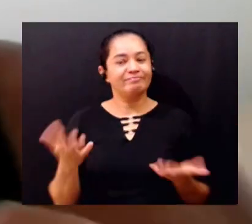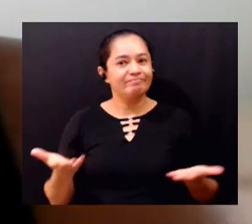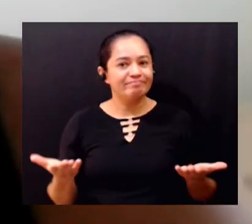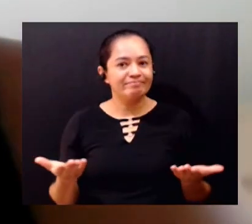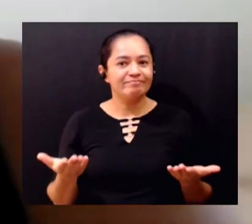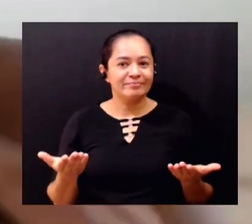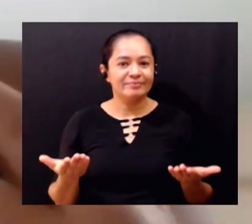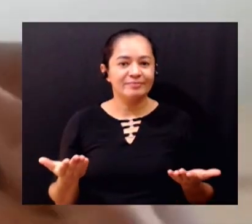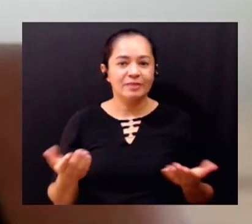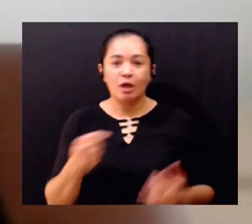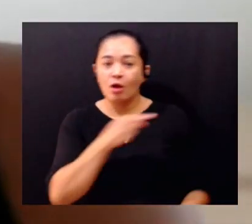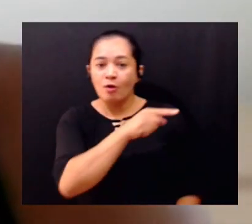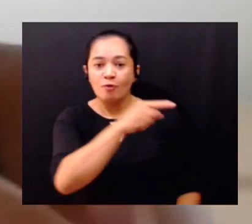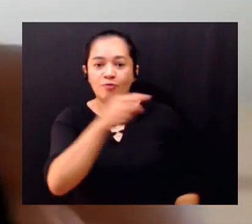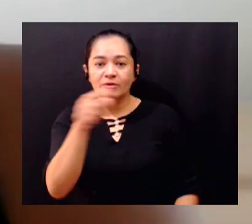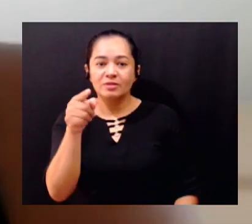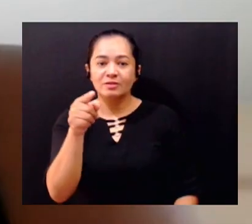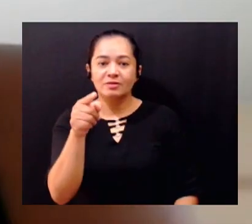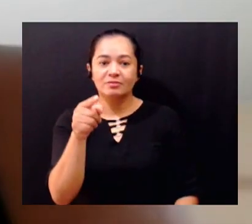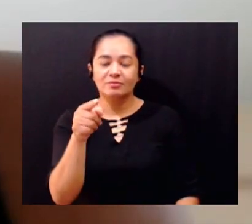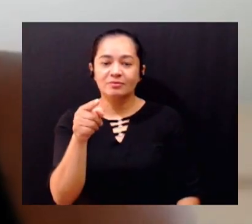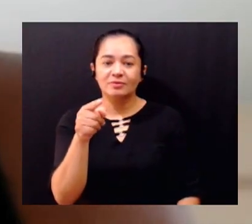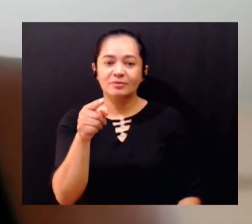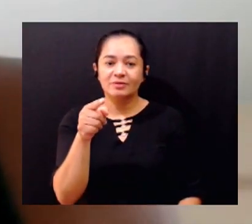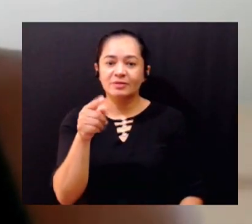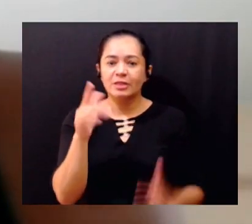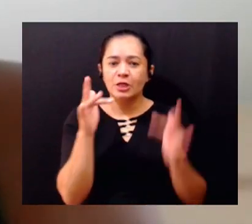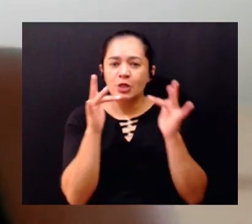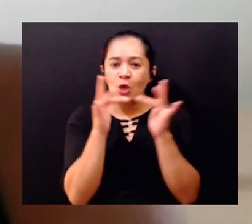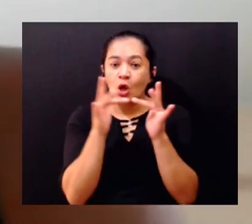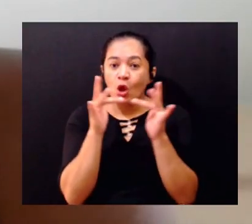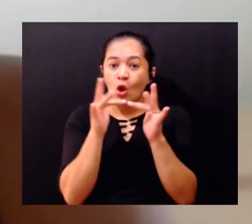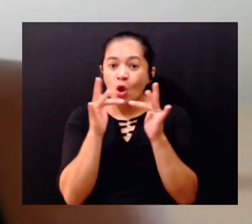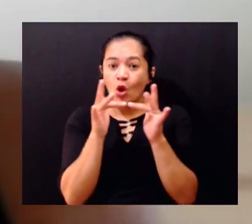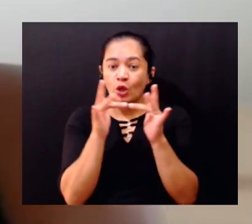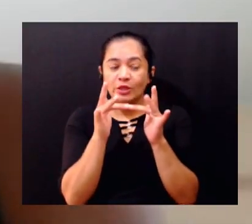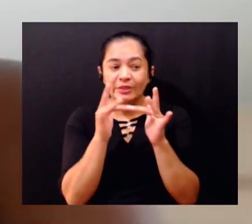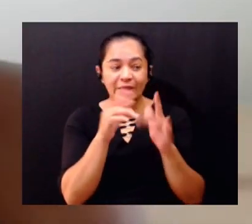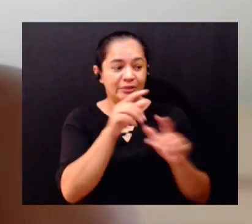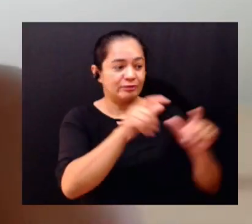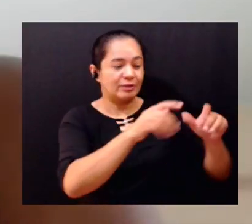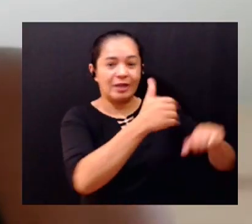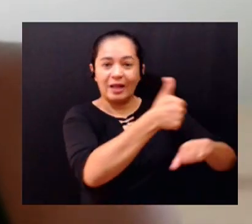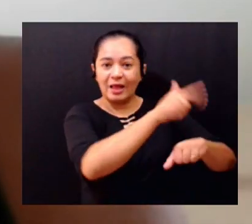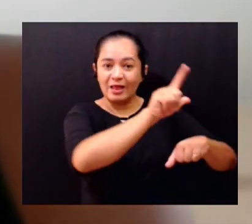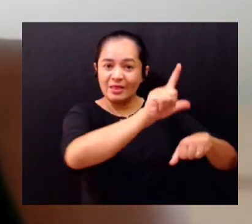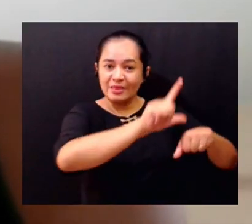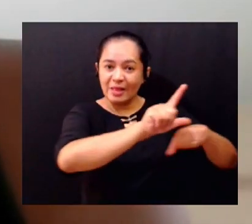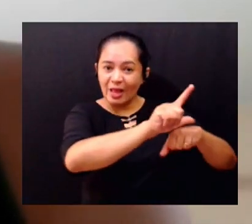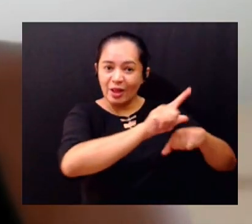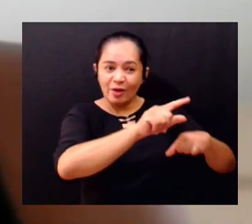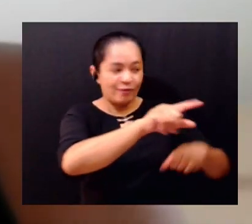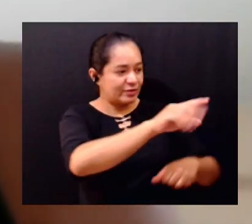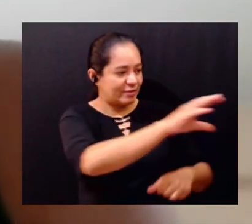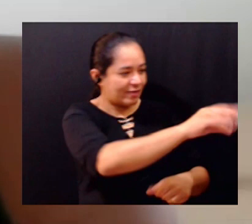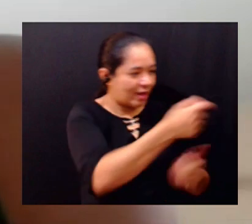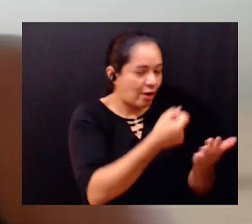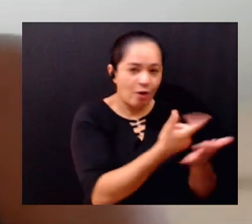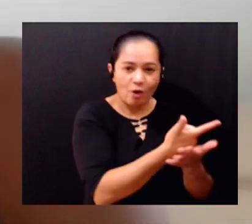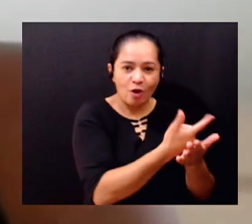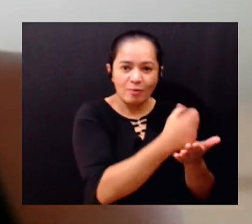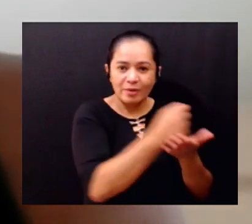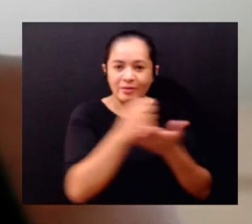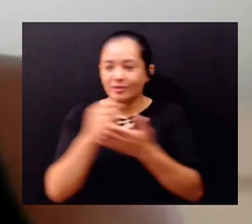Você está em contato na banca de jornal. Você vai lá e pega o seu gibi e leva para casa para ler. Hoje em dia, a banca